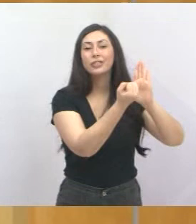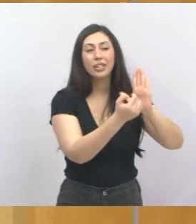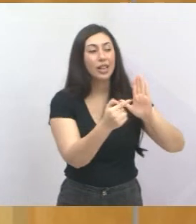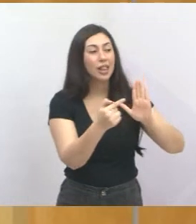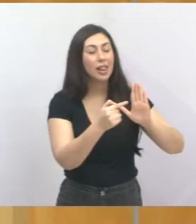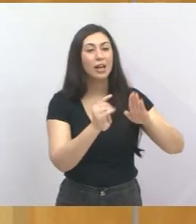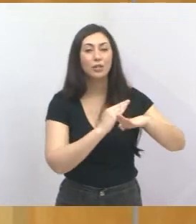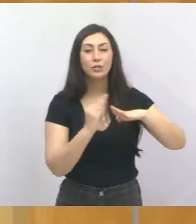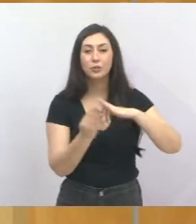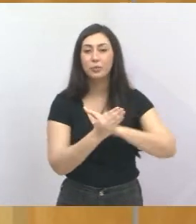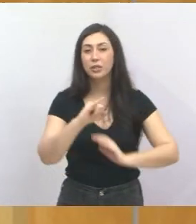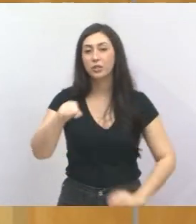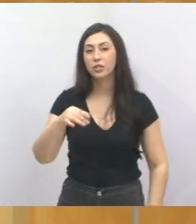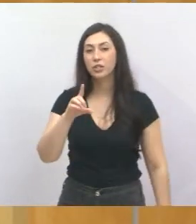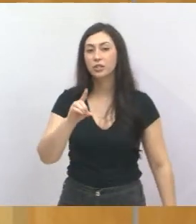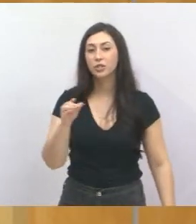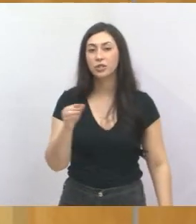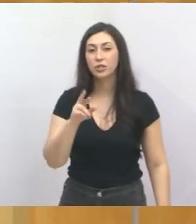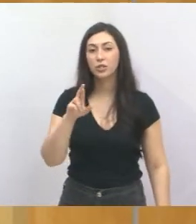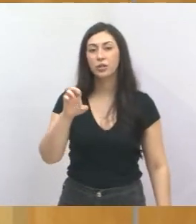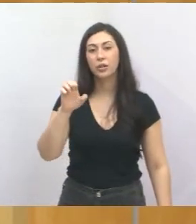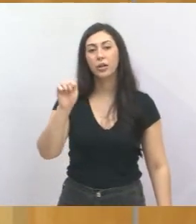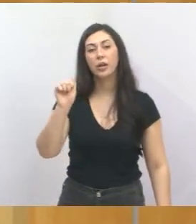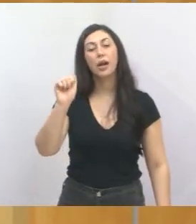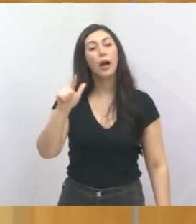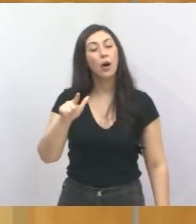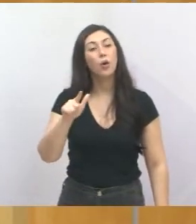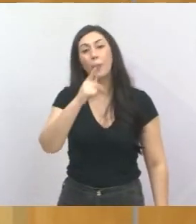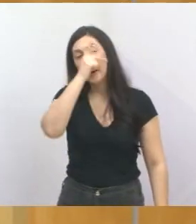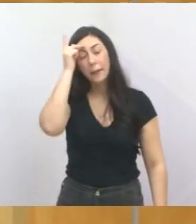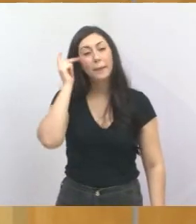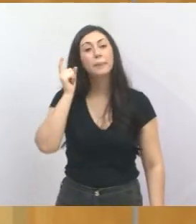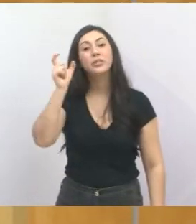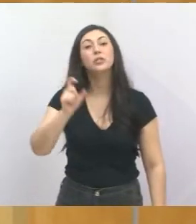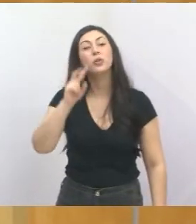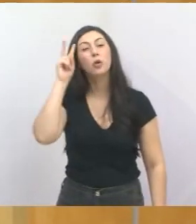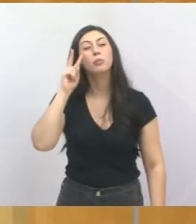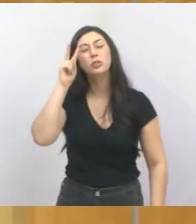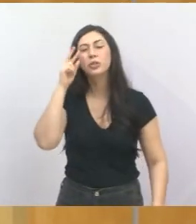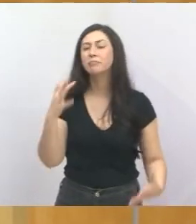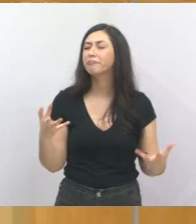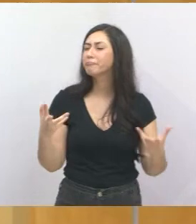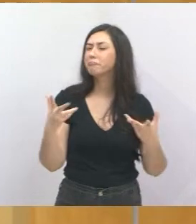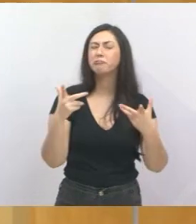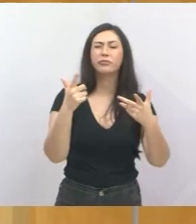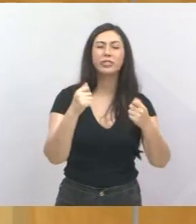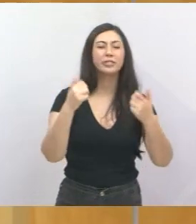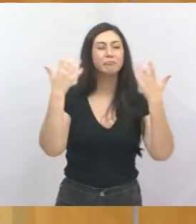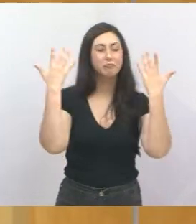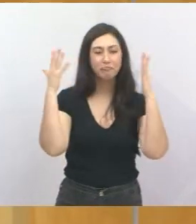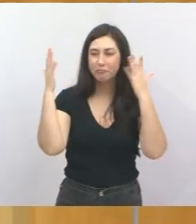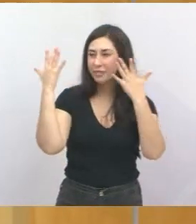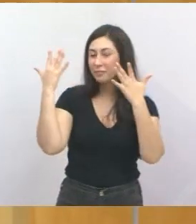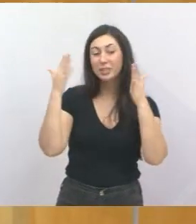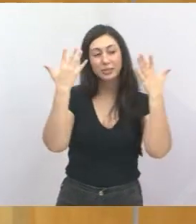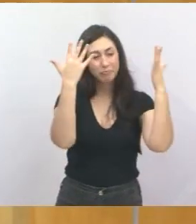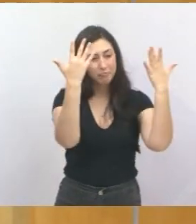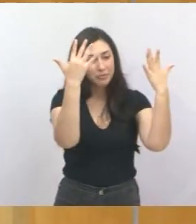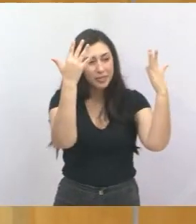no Jardim Real a uma pessoa que deixou um legado extraordinário. Parabéns a todos vocês, parabéns, vereador.